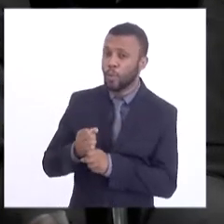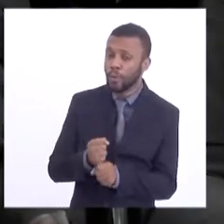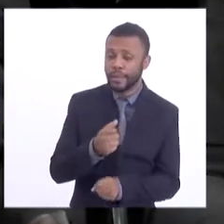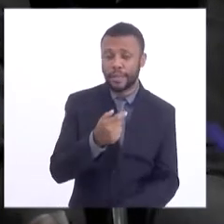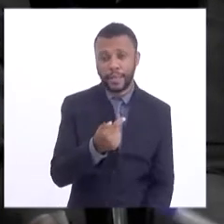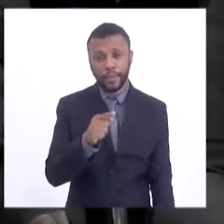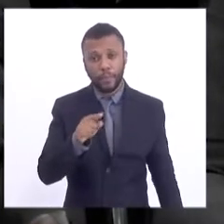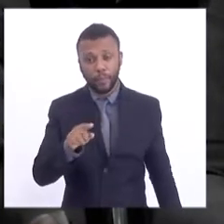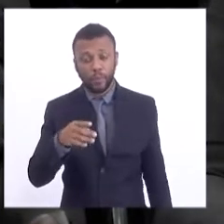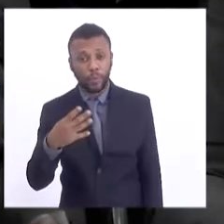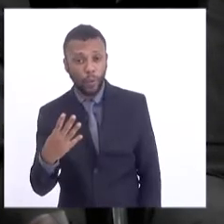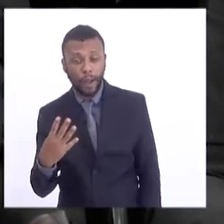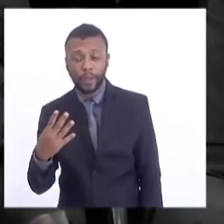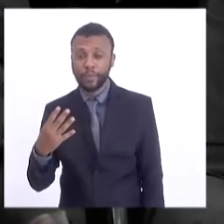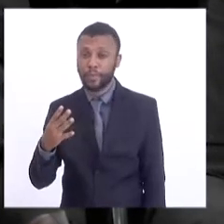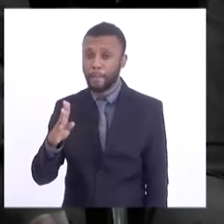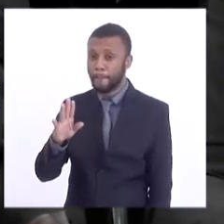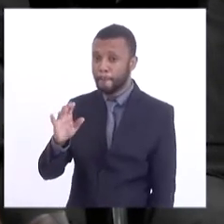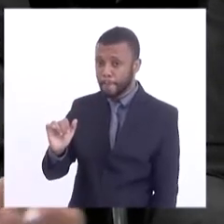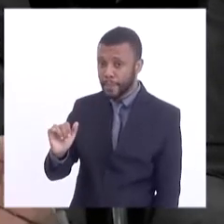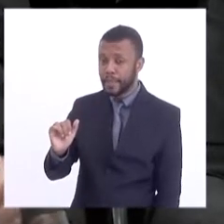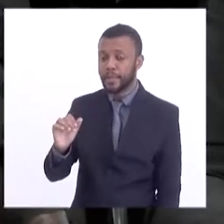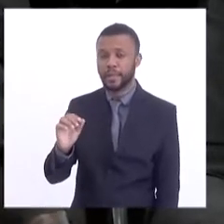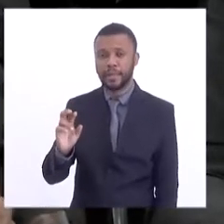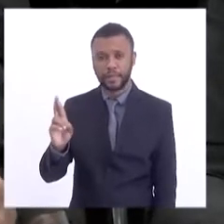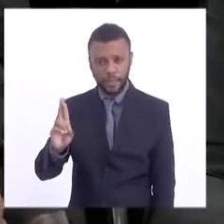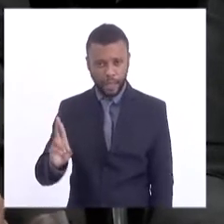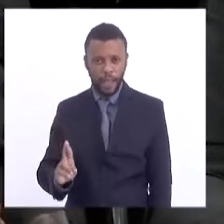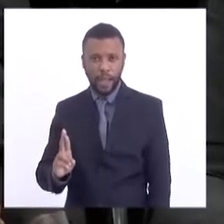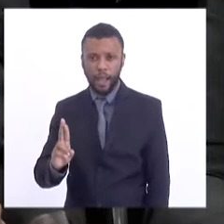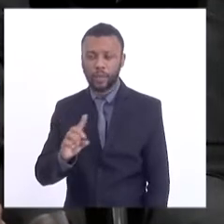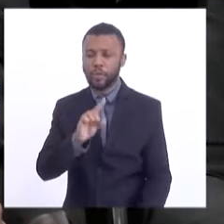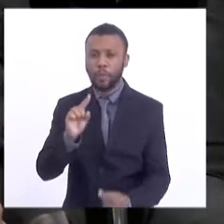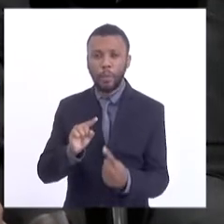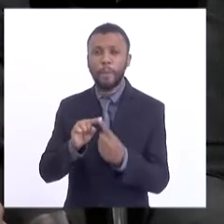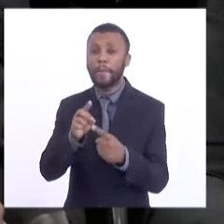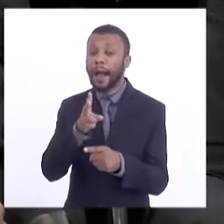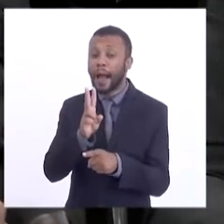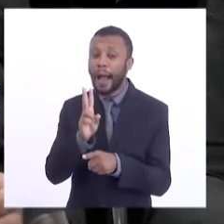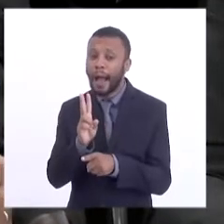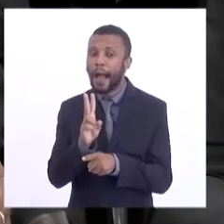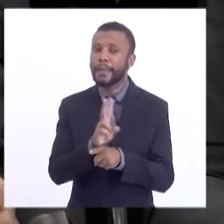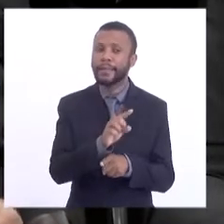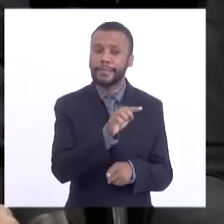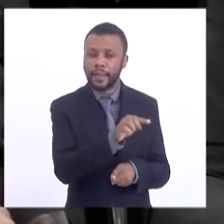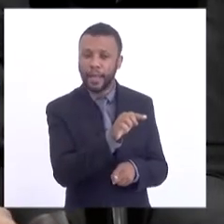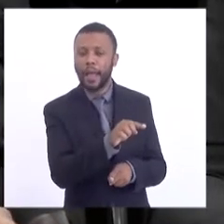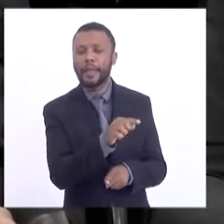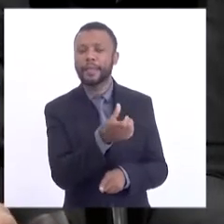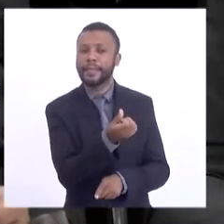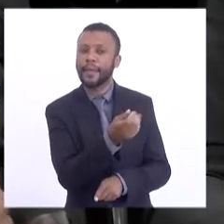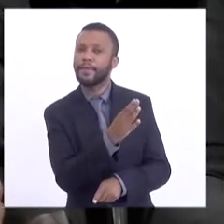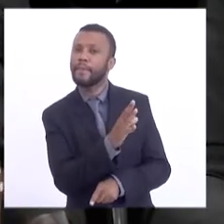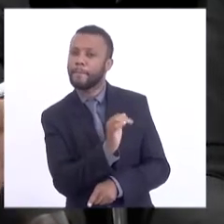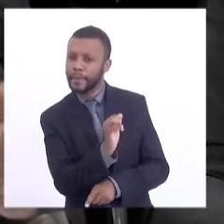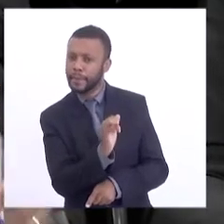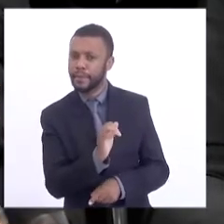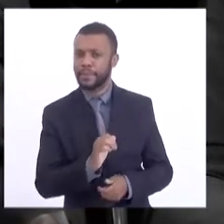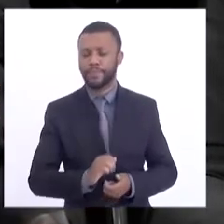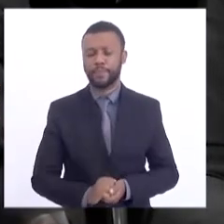fonte 145 e para atender esses seis meses E aí